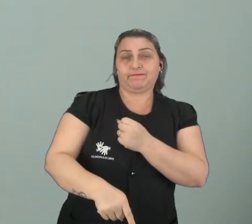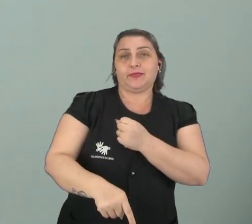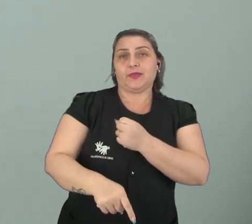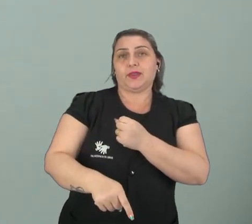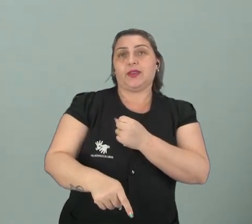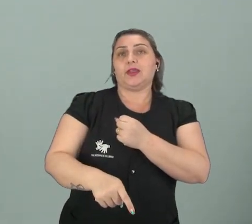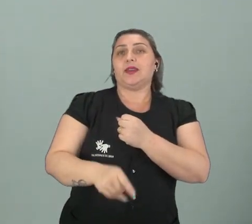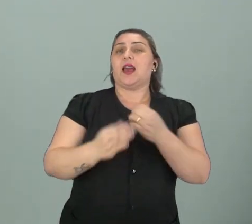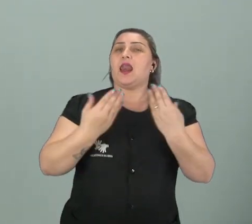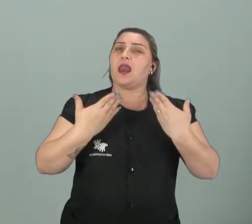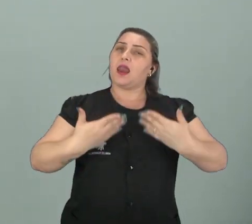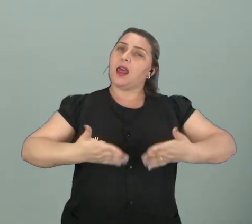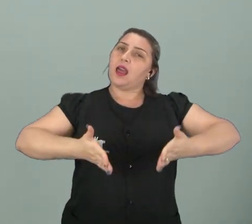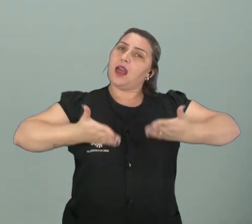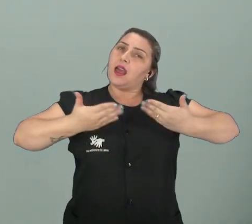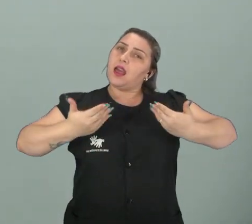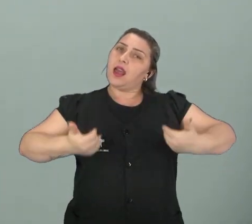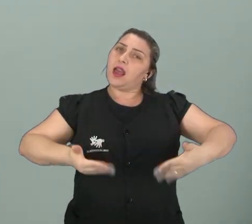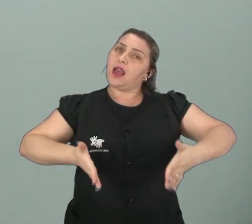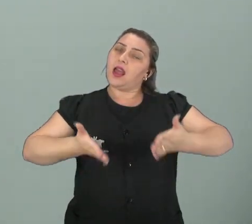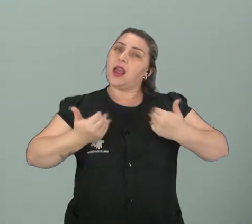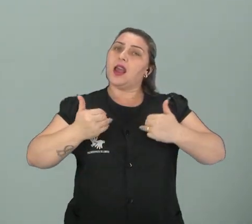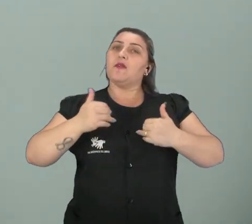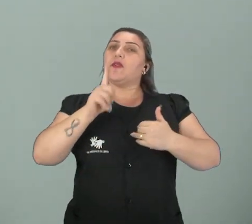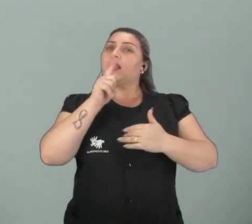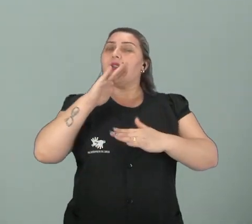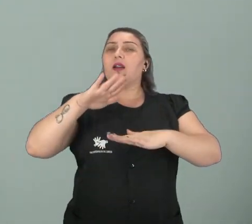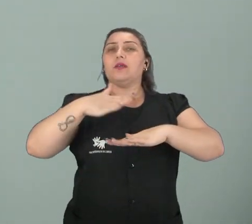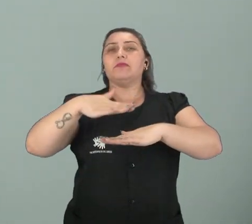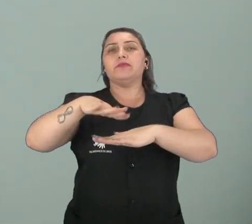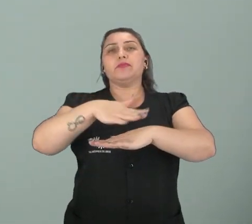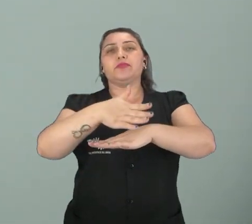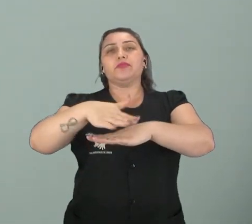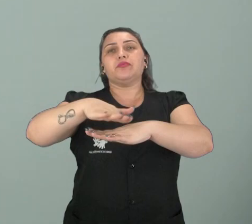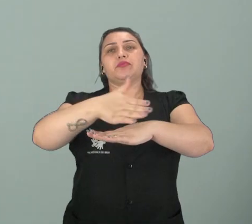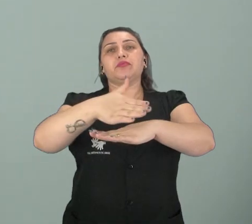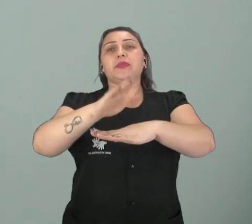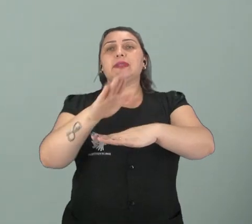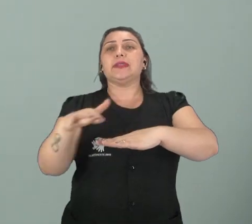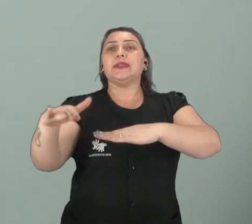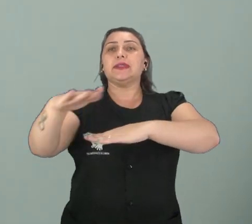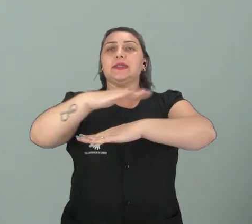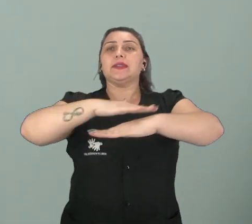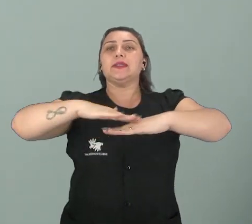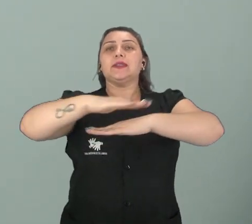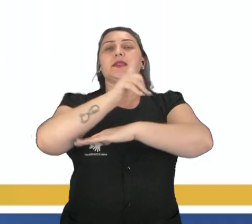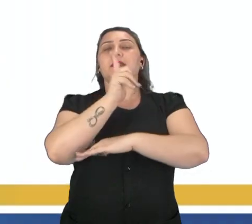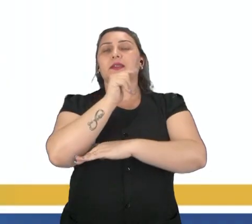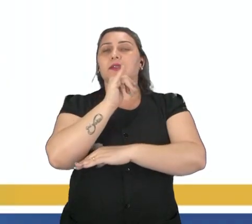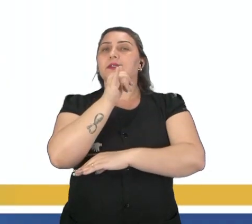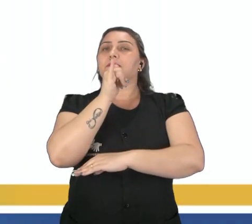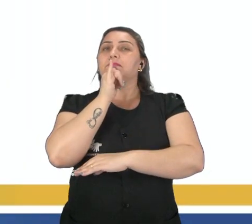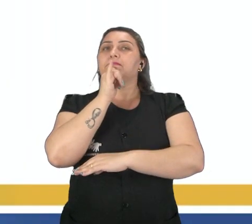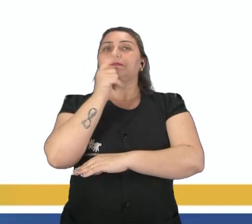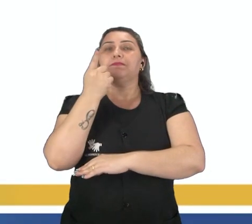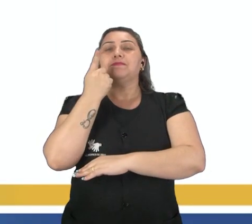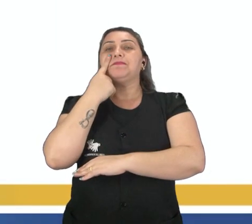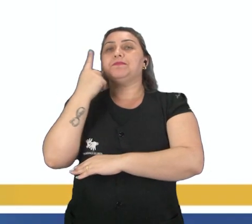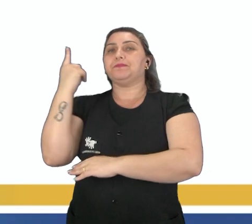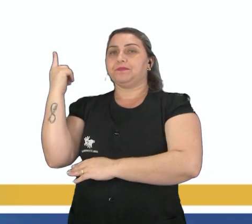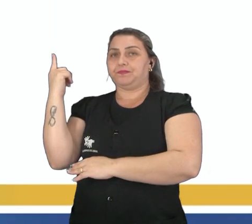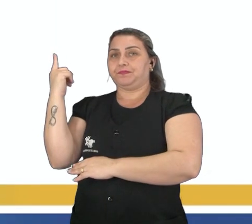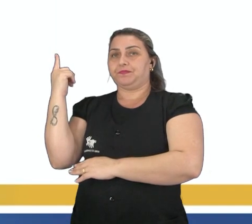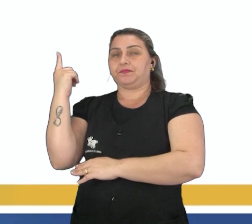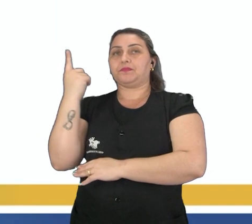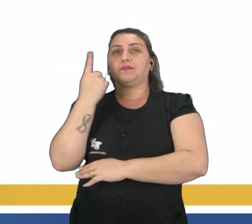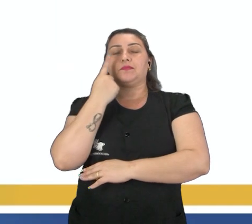é menos denso, nesse caso, menos denso que a água, vai flutuar. Então, nesse exemplo aí que vocês estão observando na imagem,